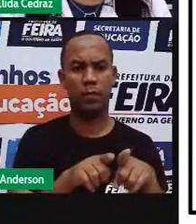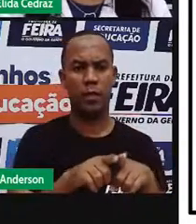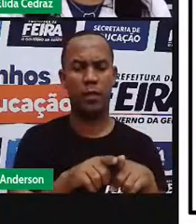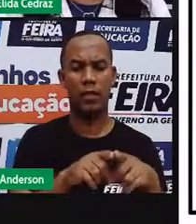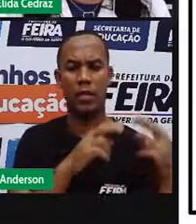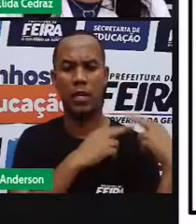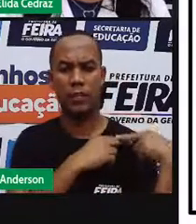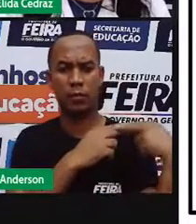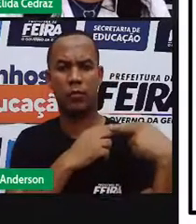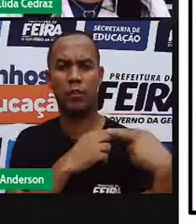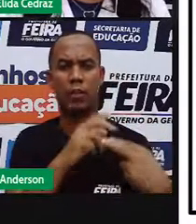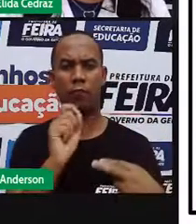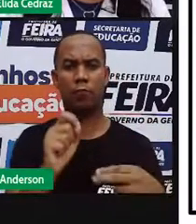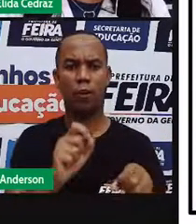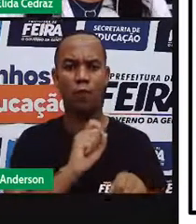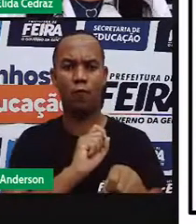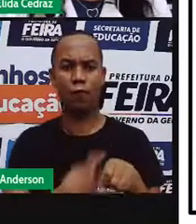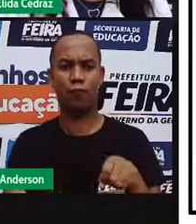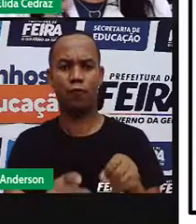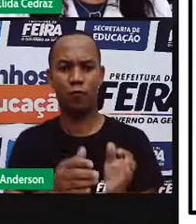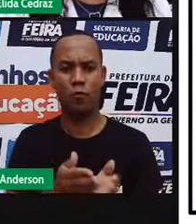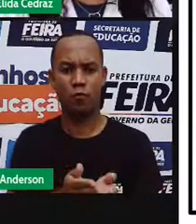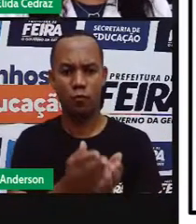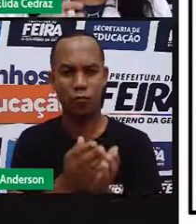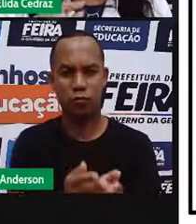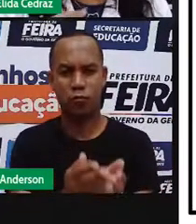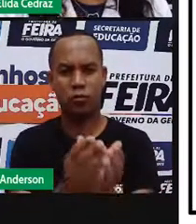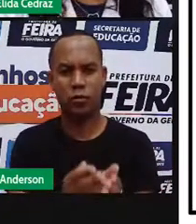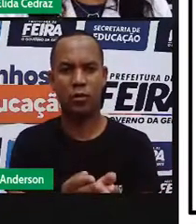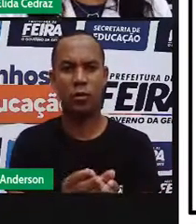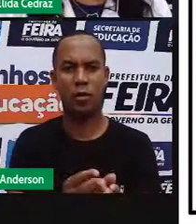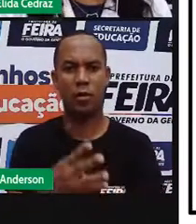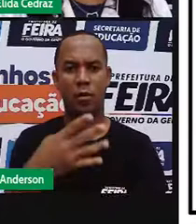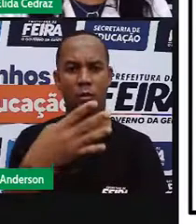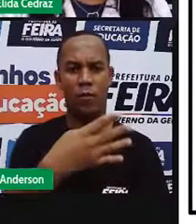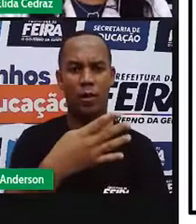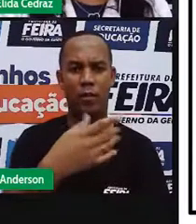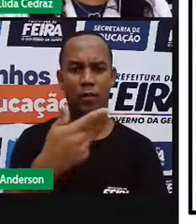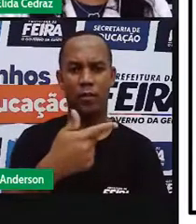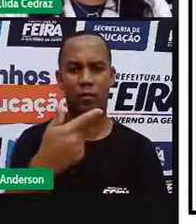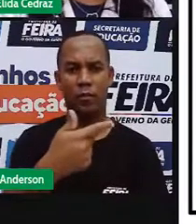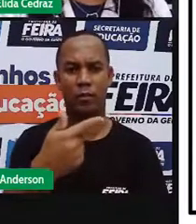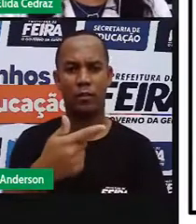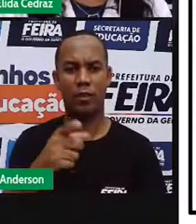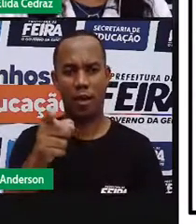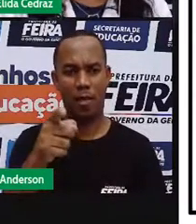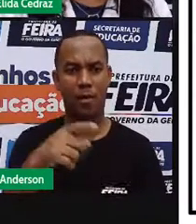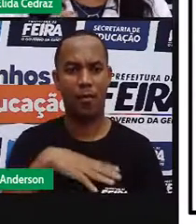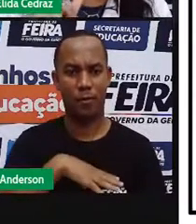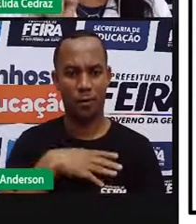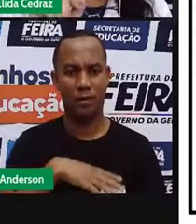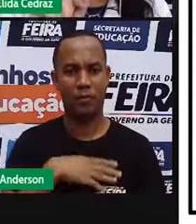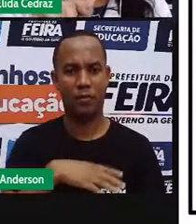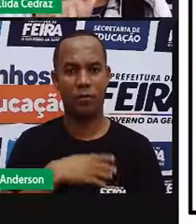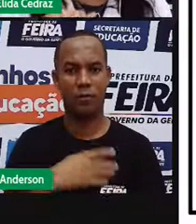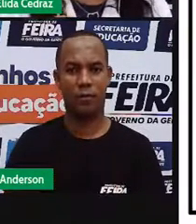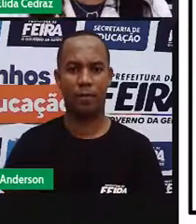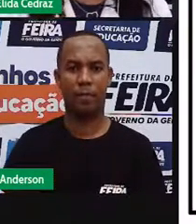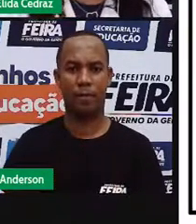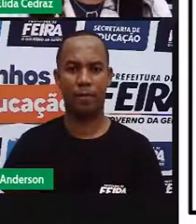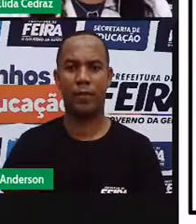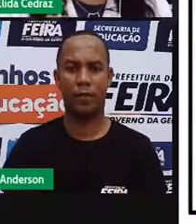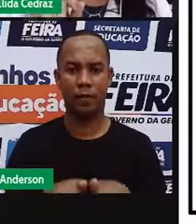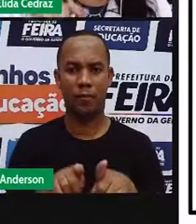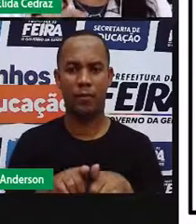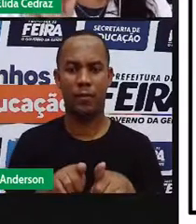42 embarcações portuguesas. Um fato muito engraçado é que ela era conhecida por causa disso